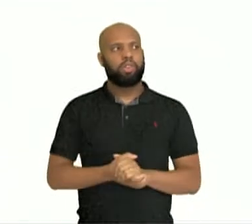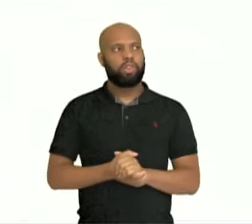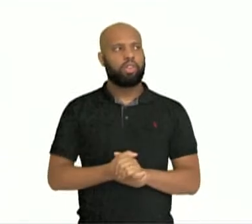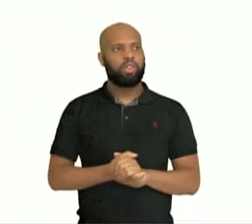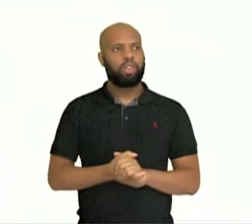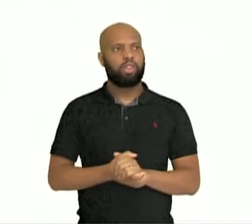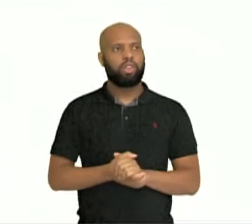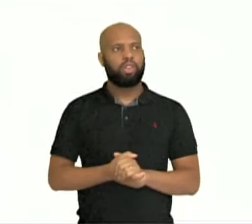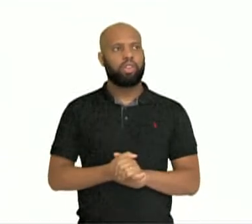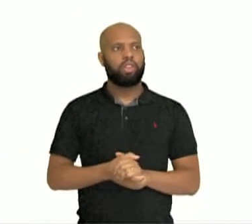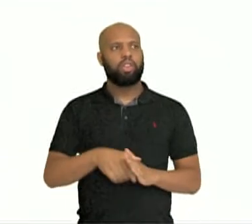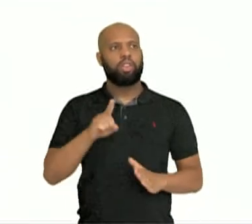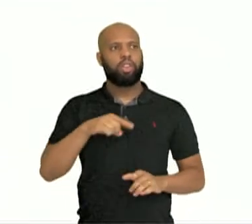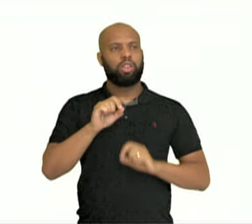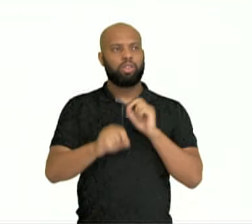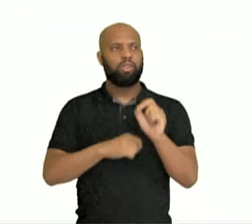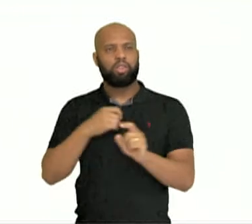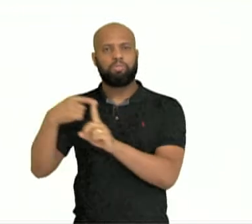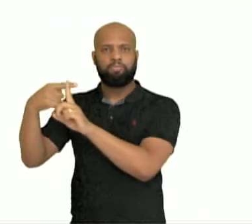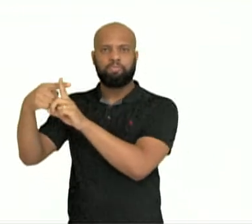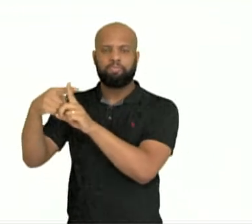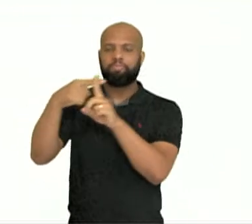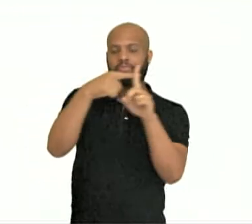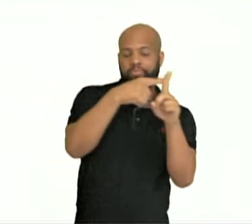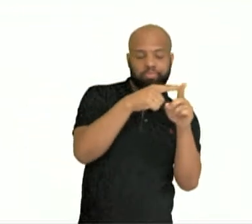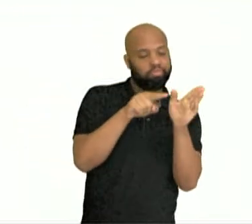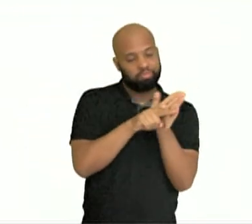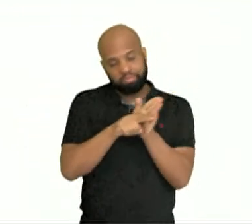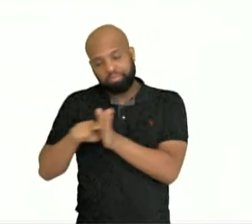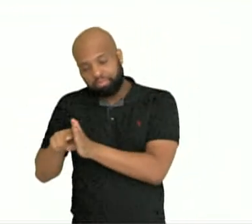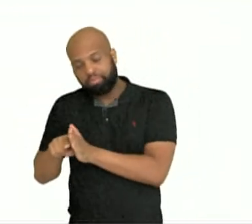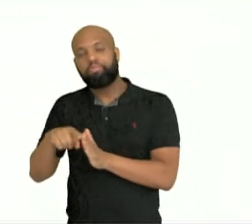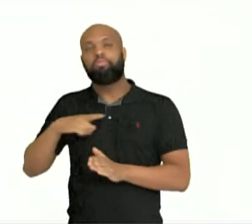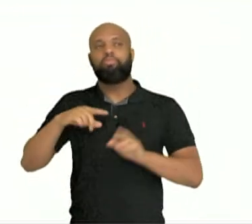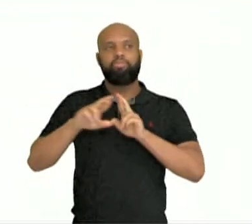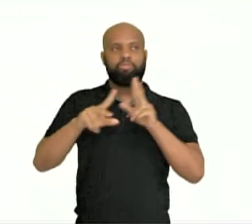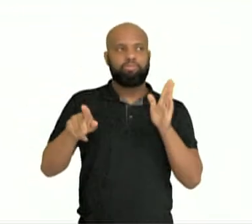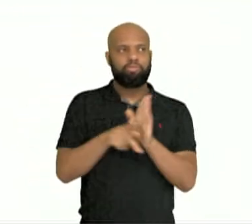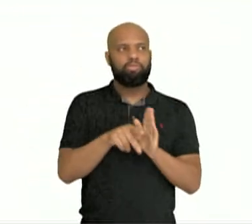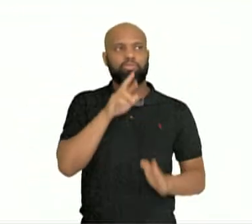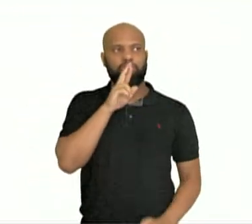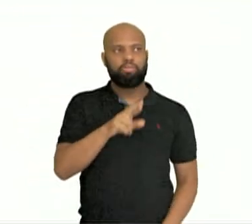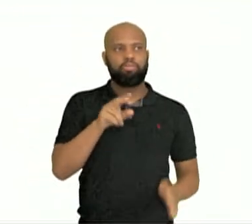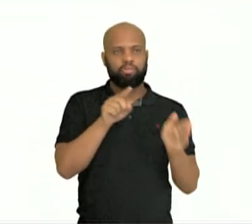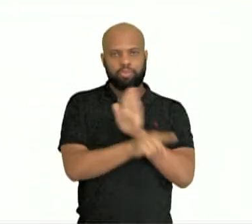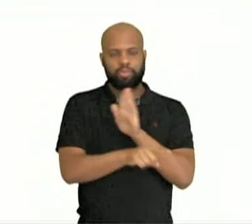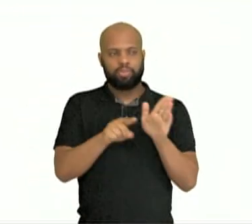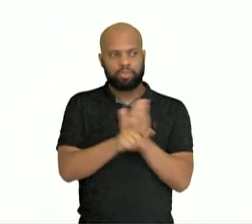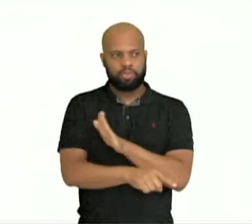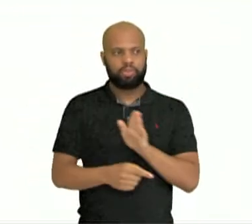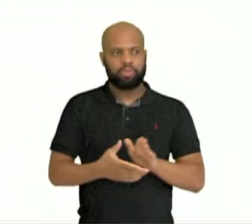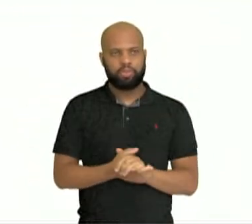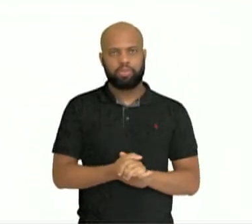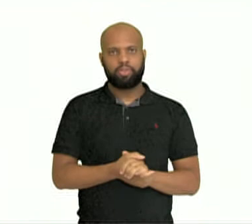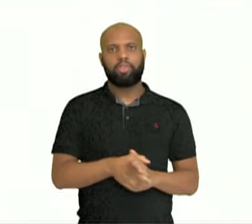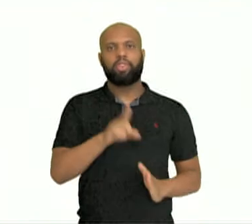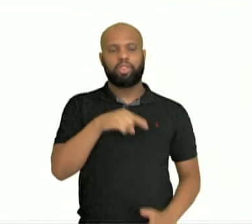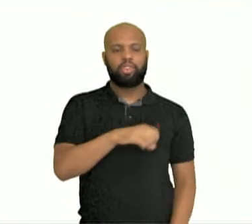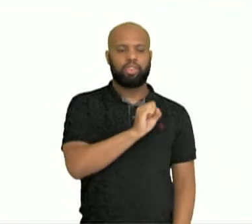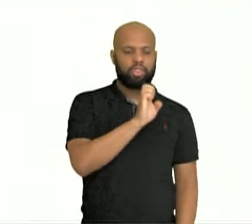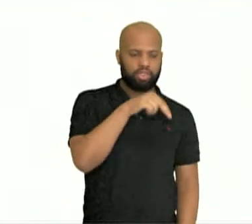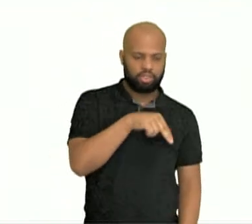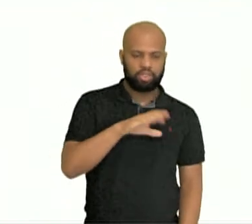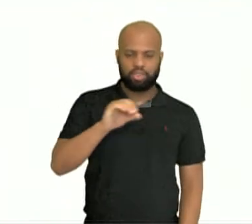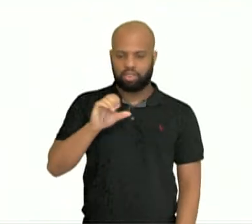fim, os sinais. Isso aqui agora é que vai fazer a diferença na resolução do exercício, tá? Os sinais de seno, cosseno e